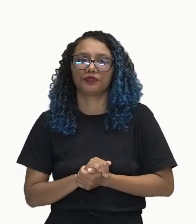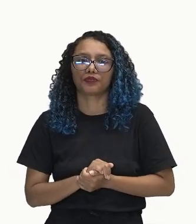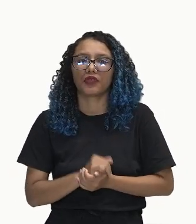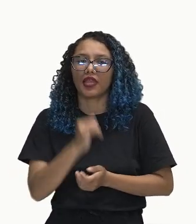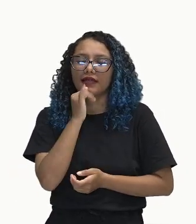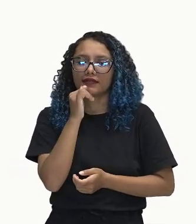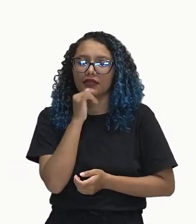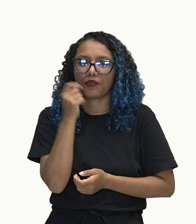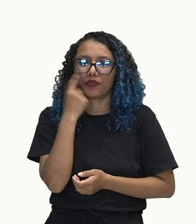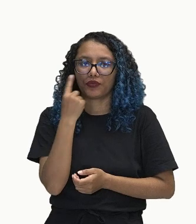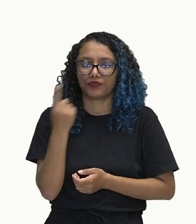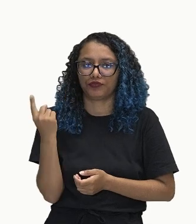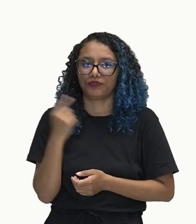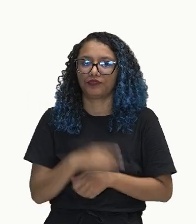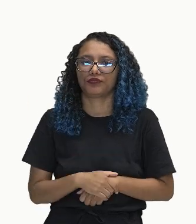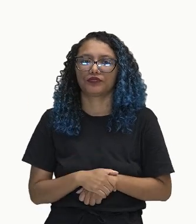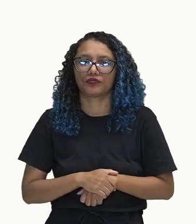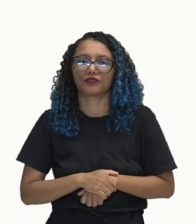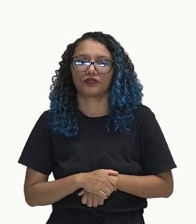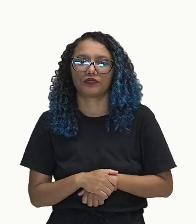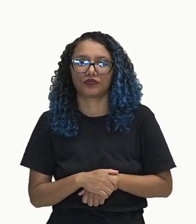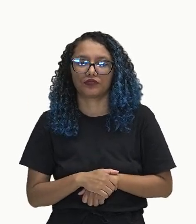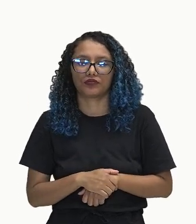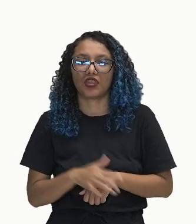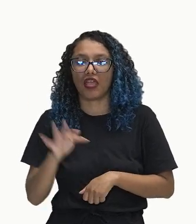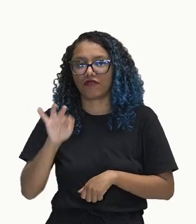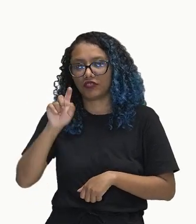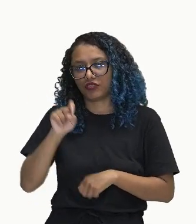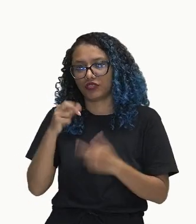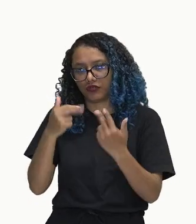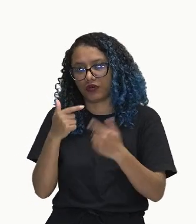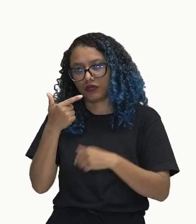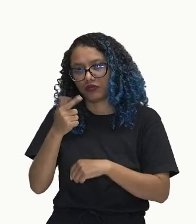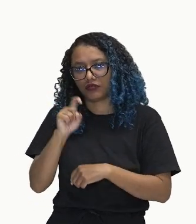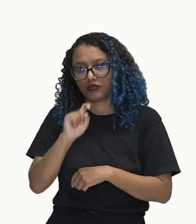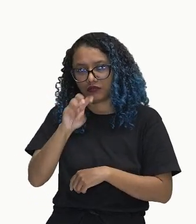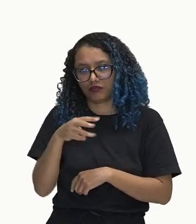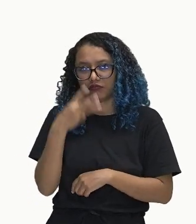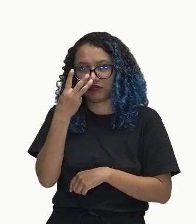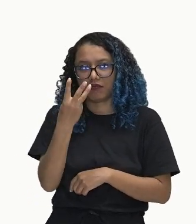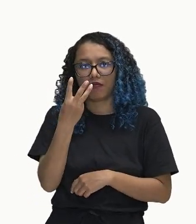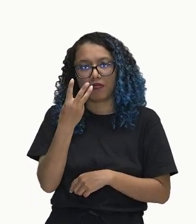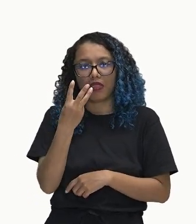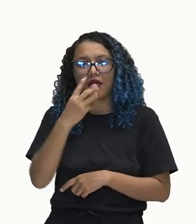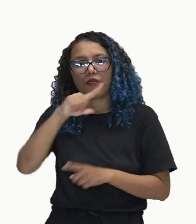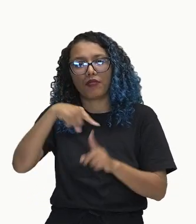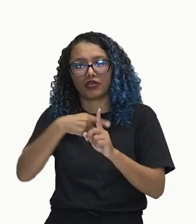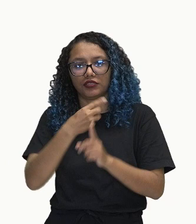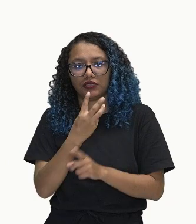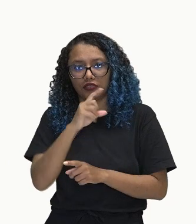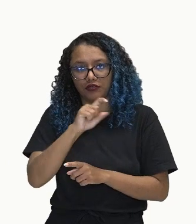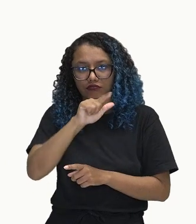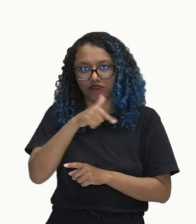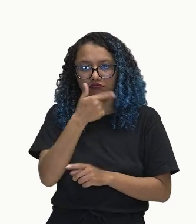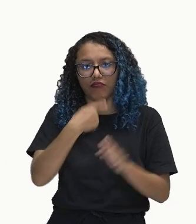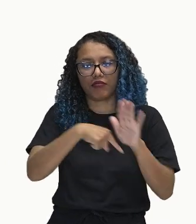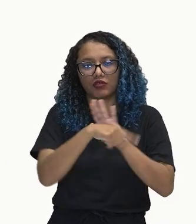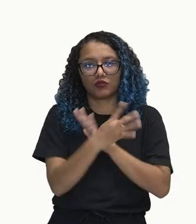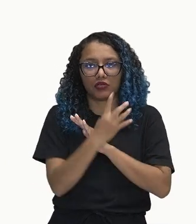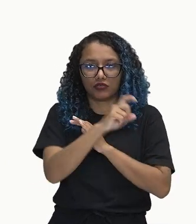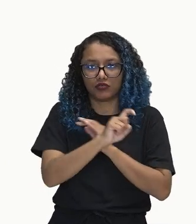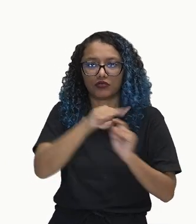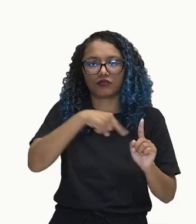função, acompanhe comigo. Eu tenho que f de x é igual a 2x ao cubo mais 3x ao quadrado